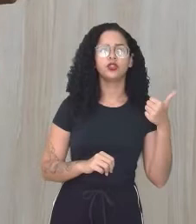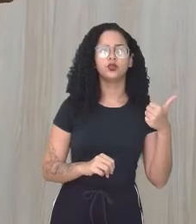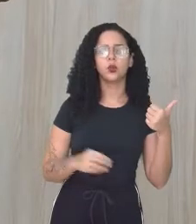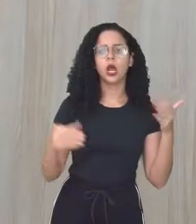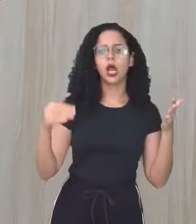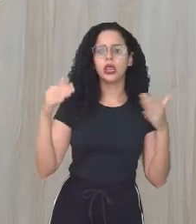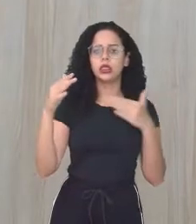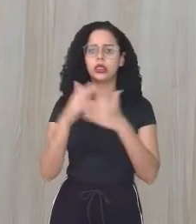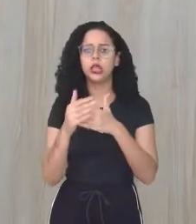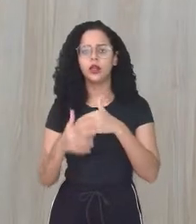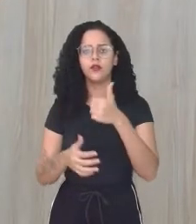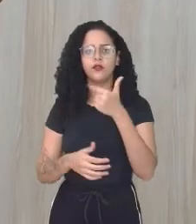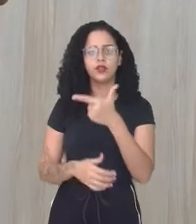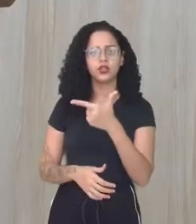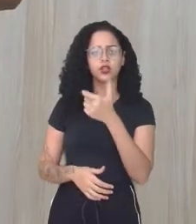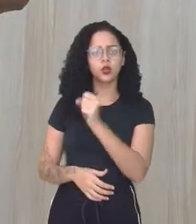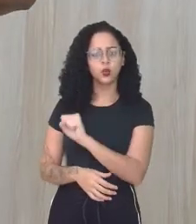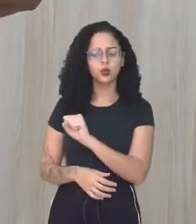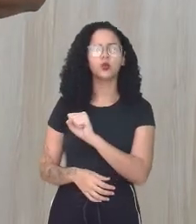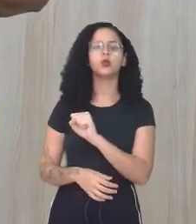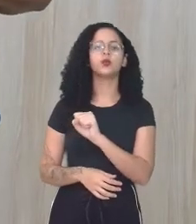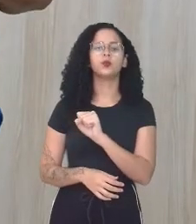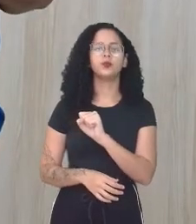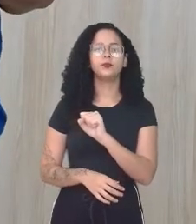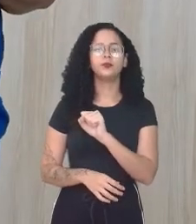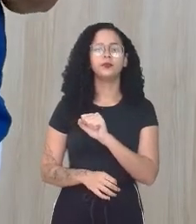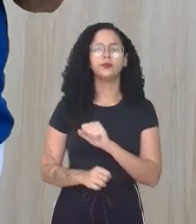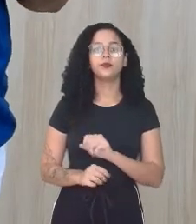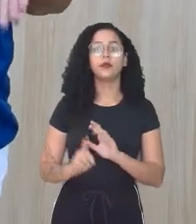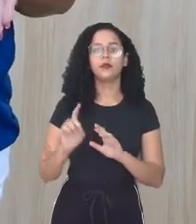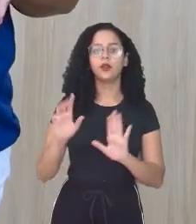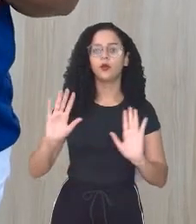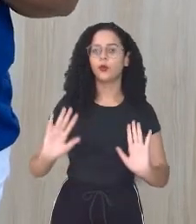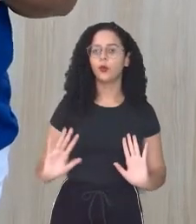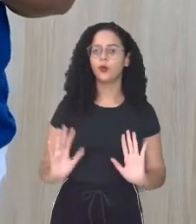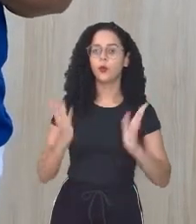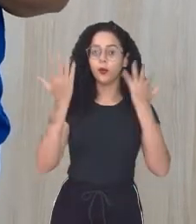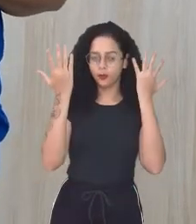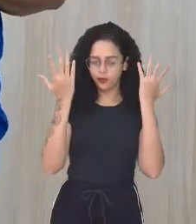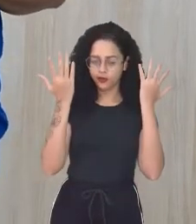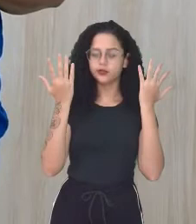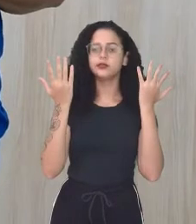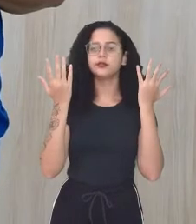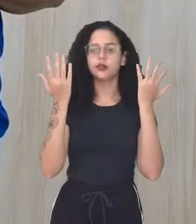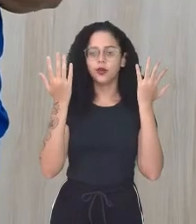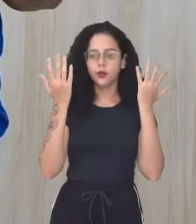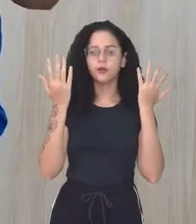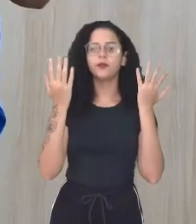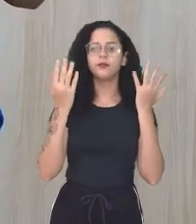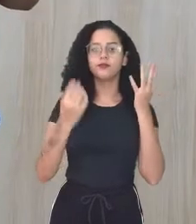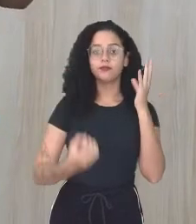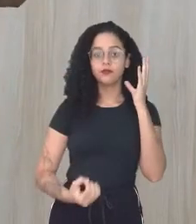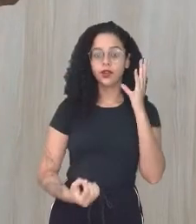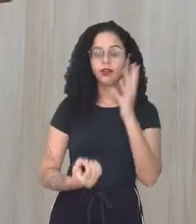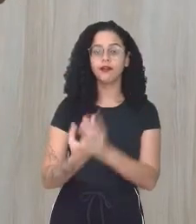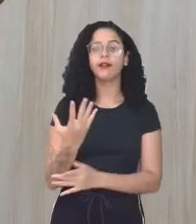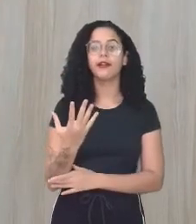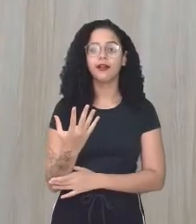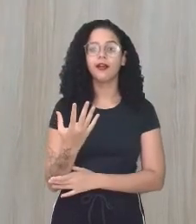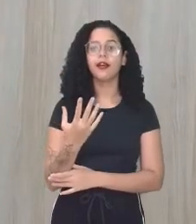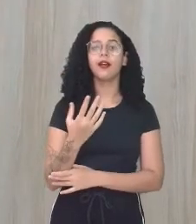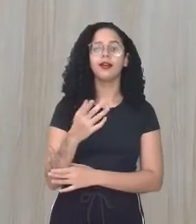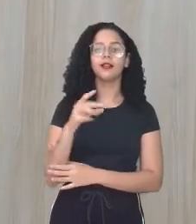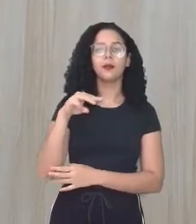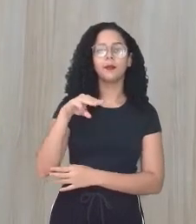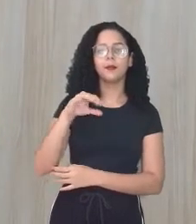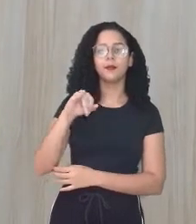a 28, é a comemoração que foi criada ainda por